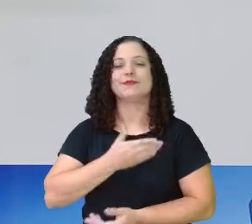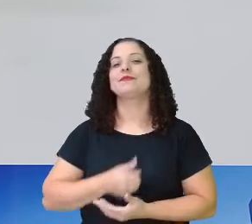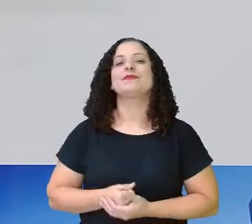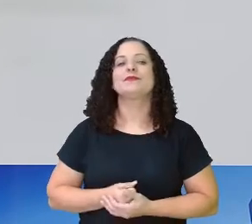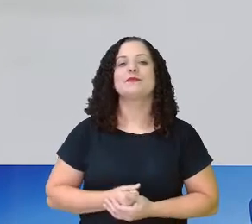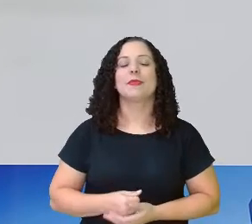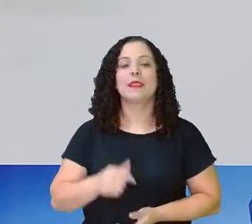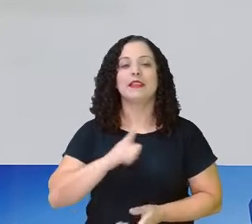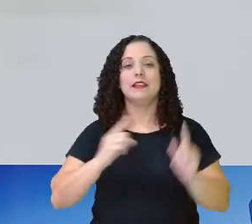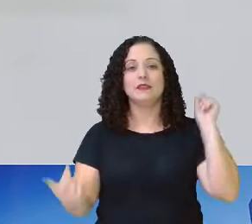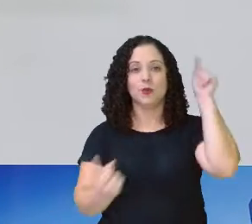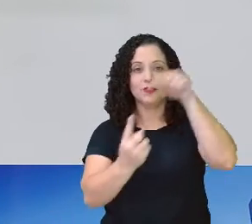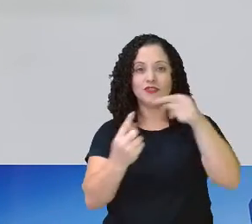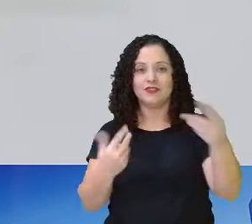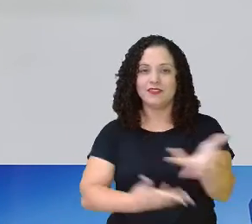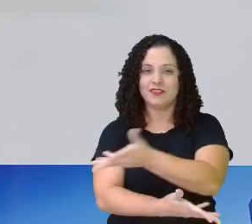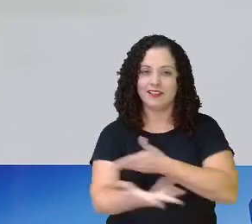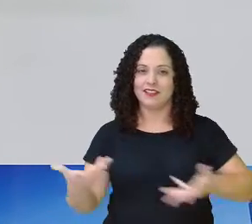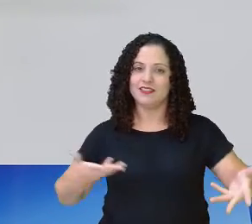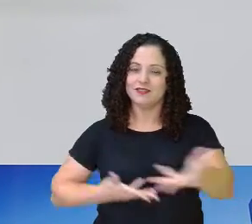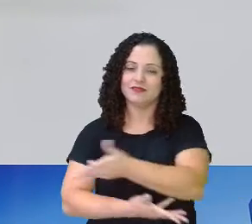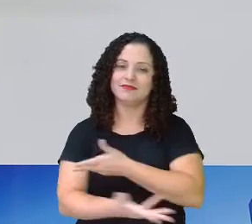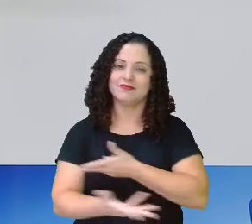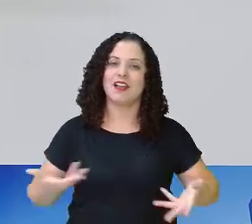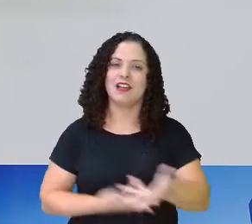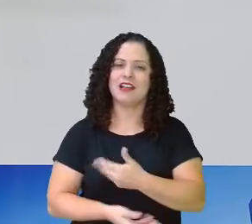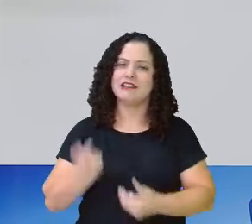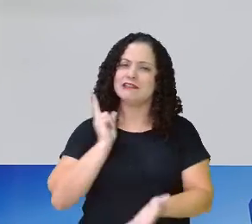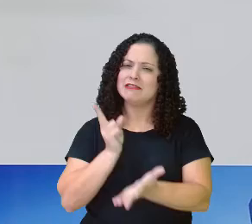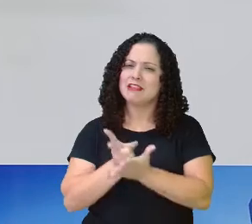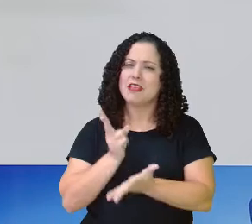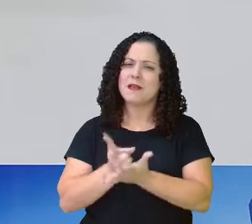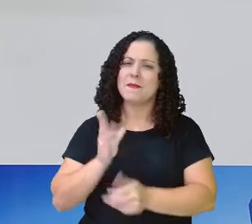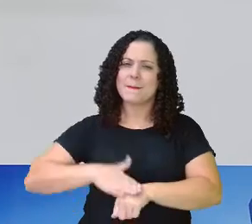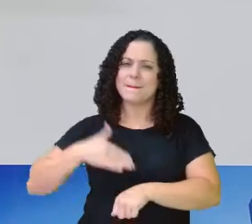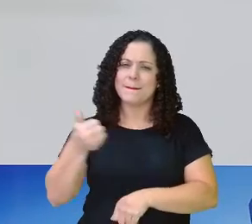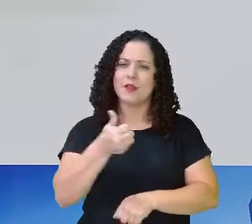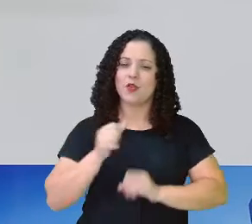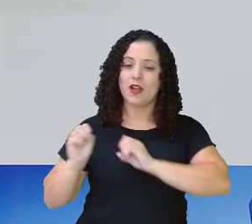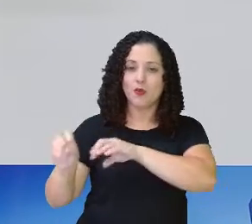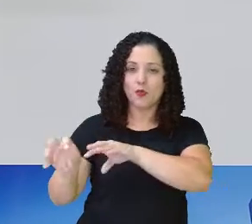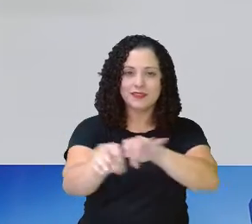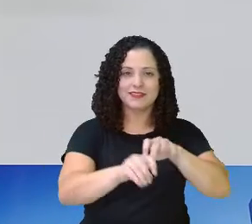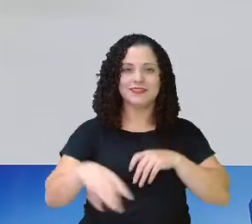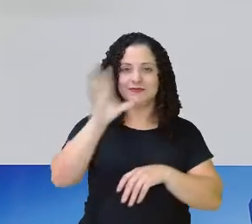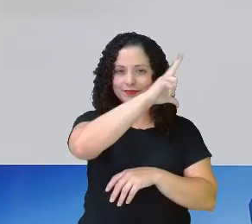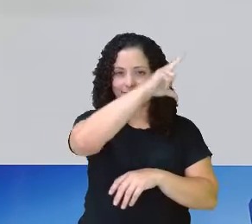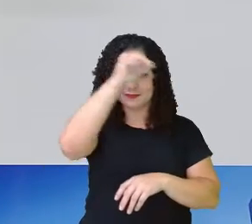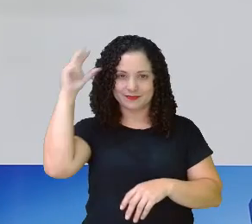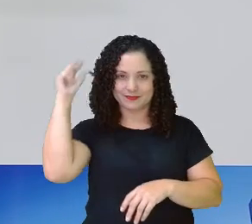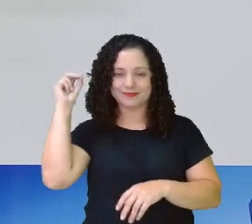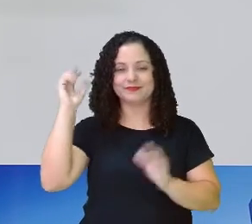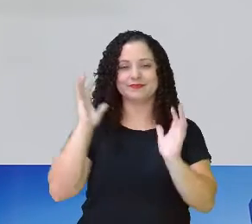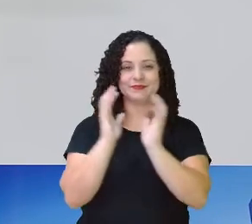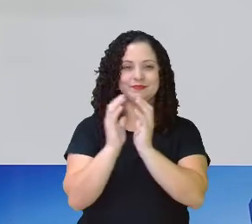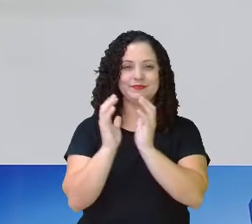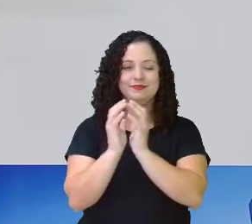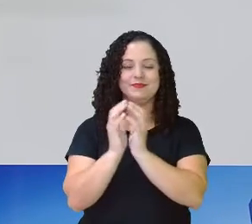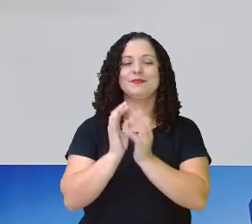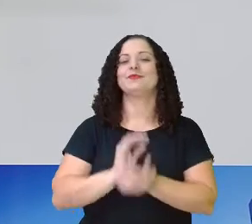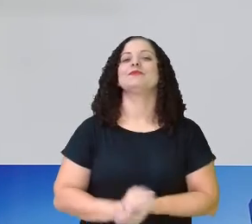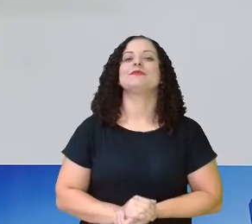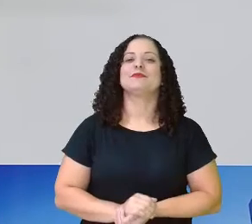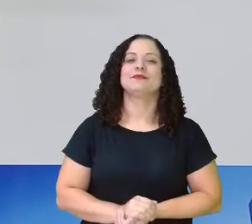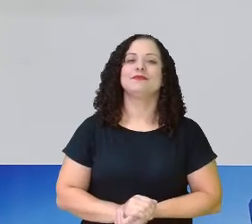esse objetivo em comum, poder cada vez mais aprimorar o ensino aqui na Prefeitura do Recife. Então, hoje, falando